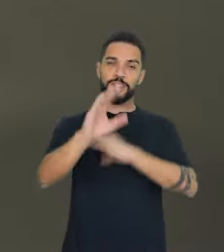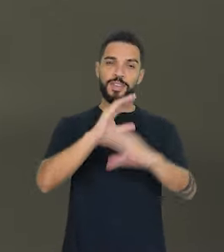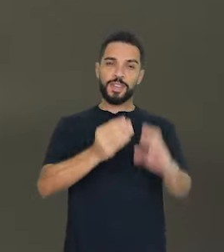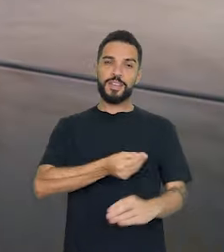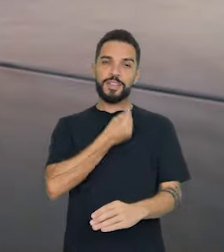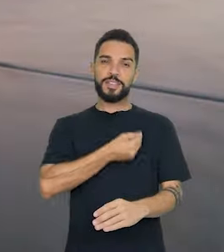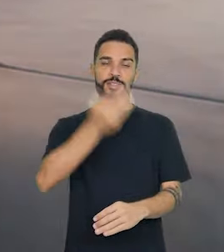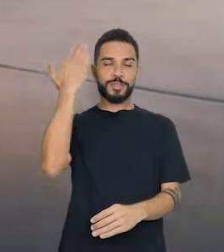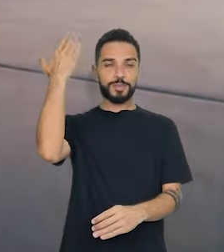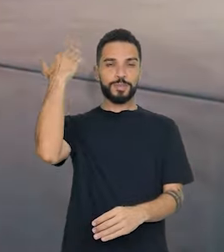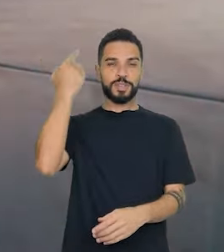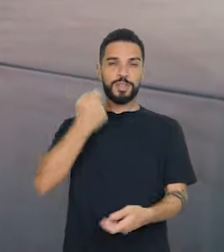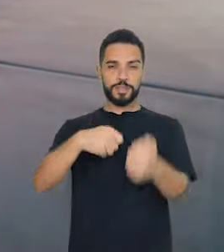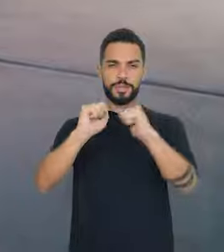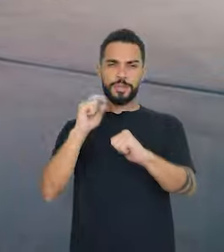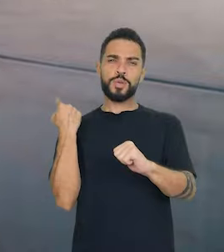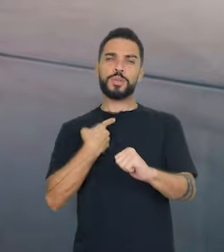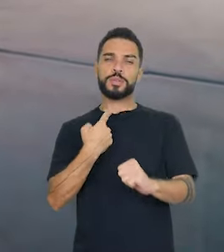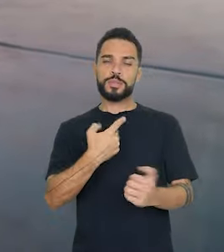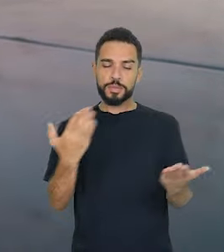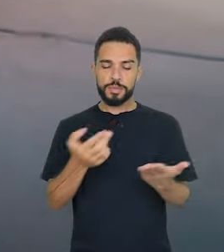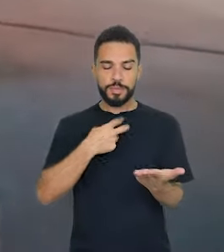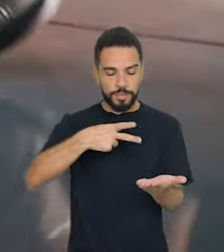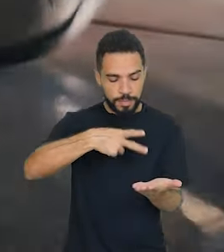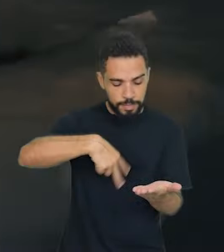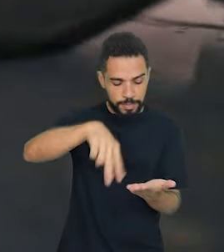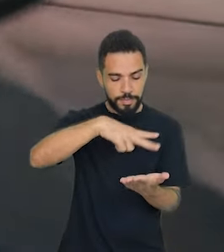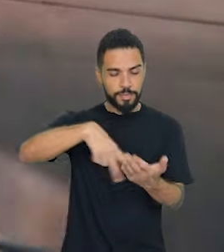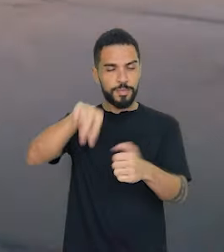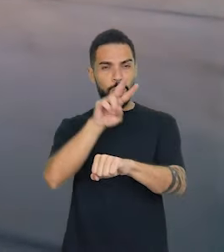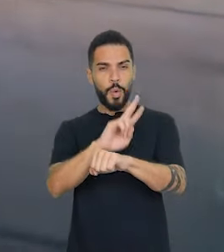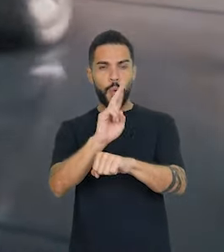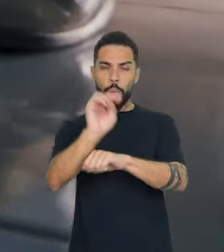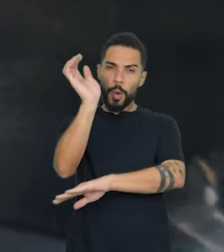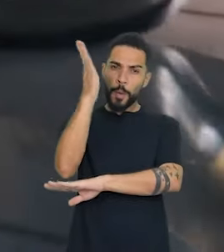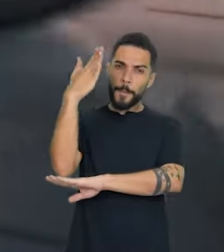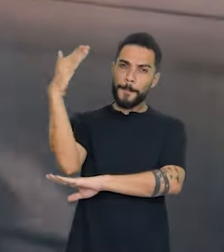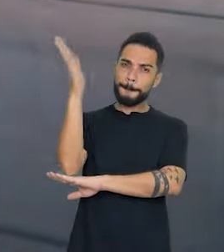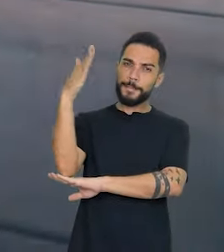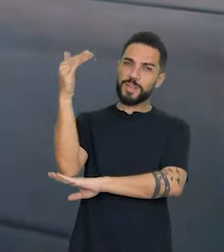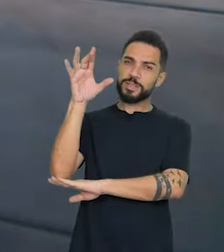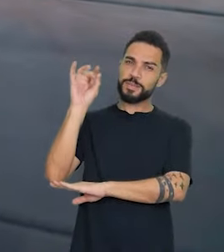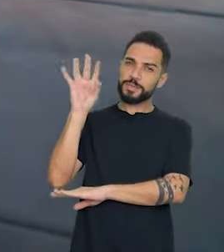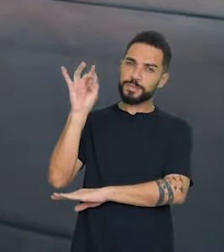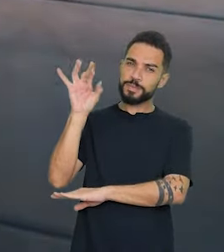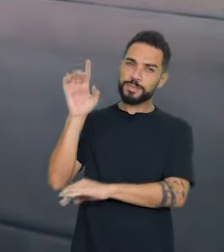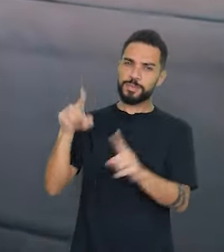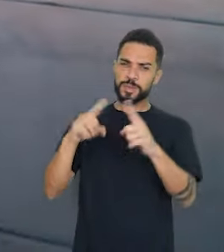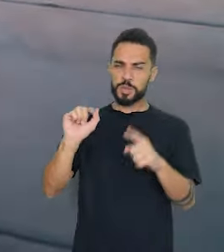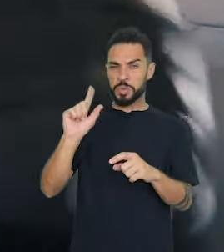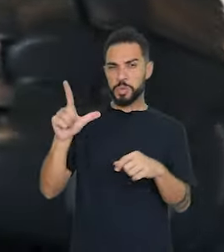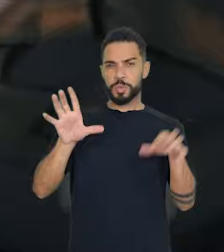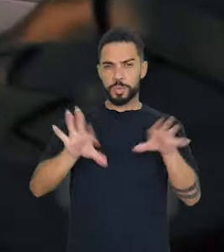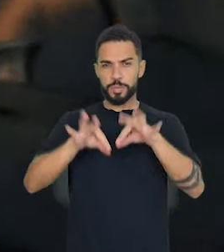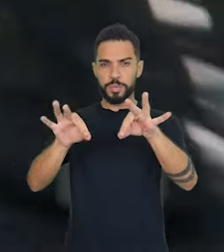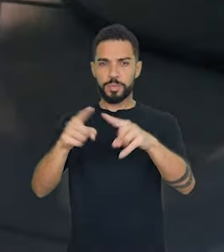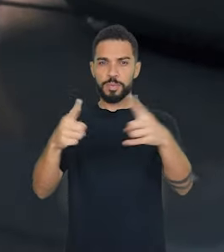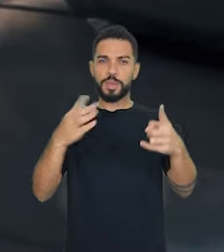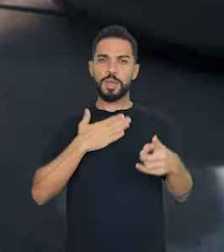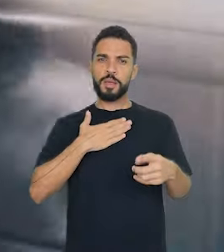no passado. Eu danço e protejo o pavilhão sagrado. É mais do que um pano, é meu